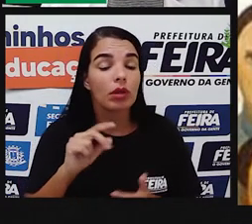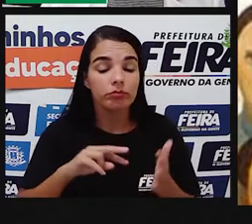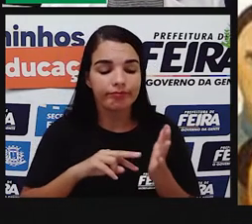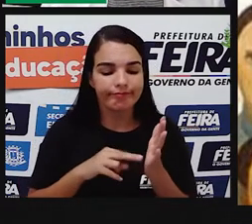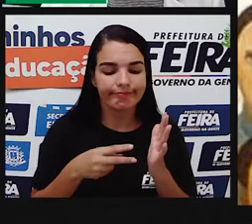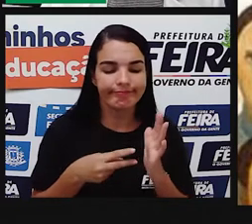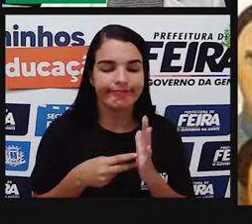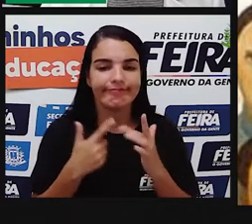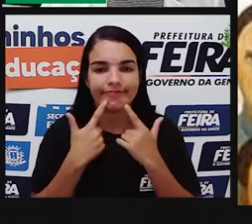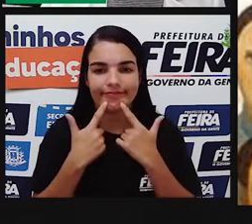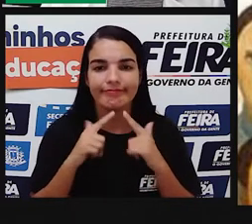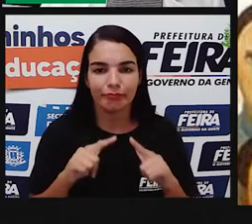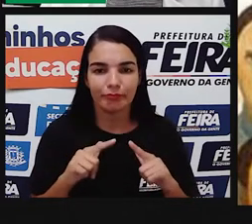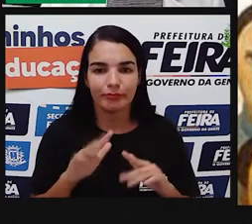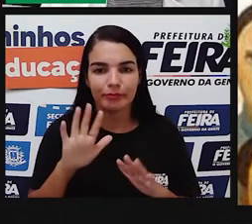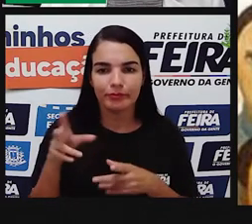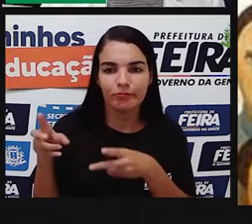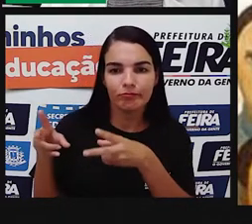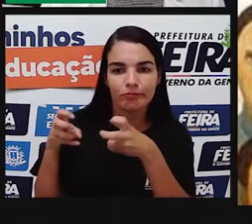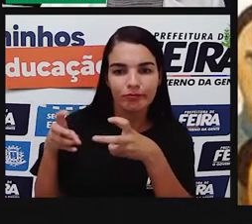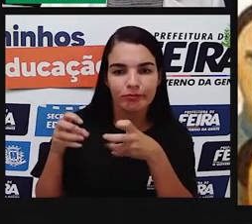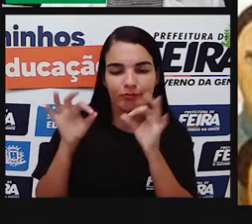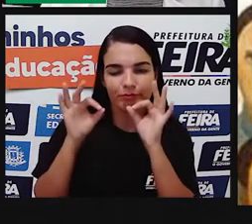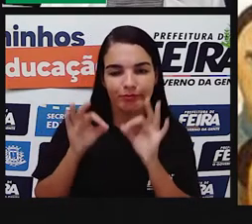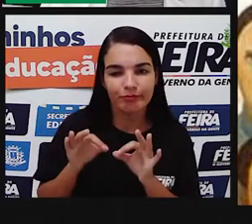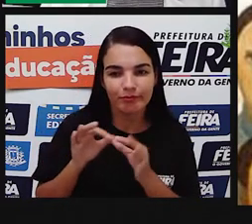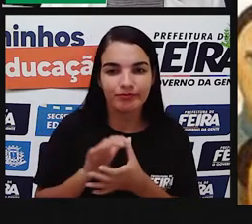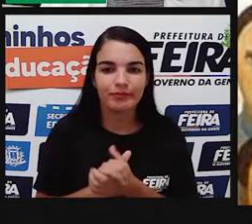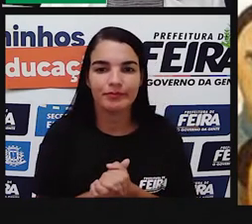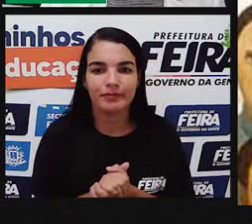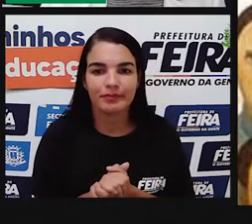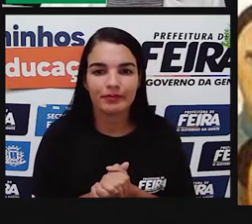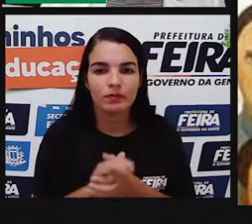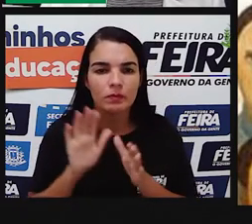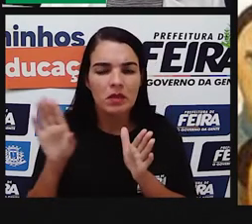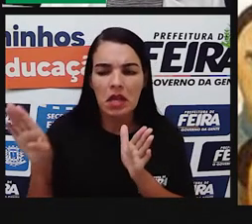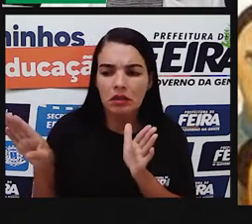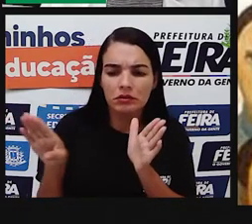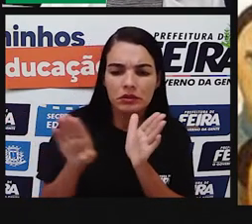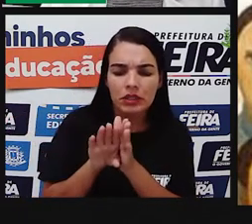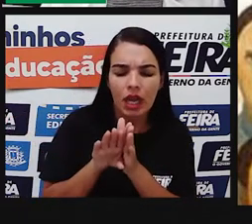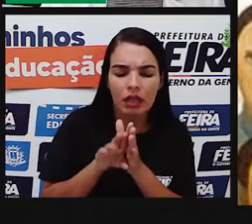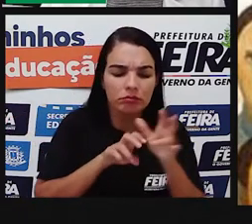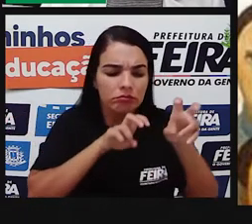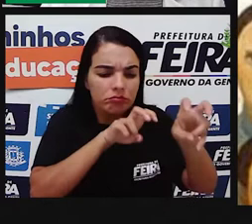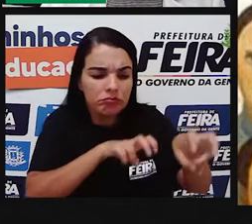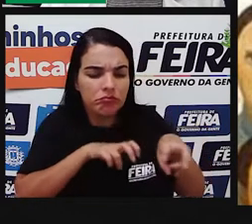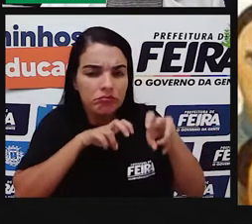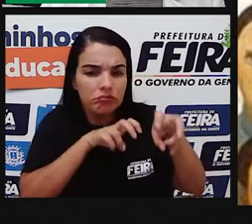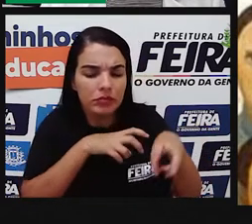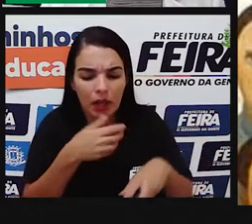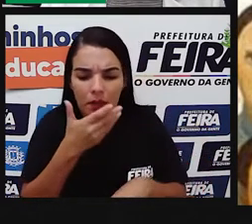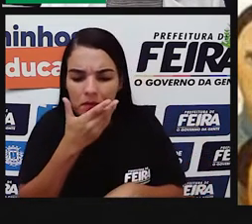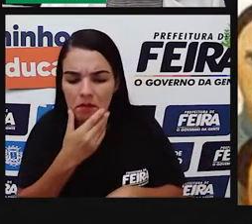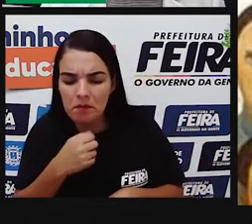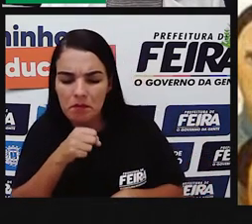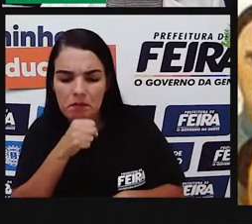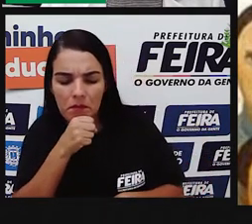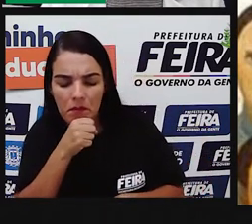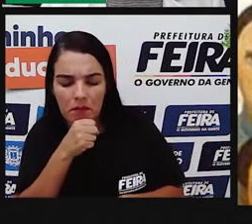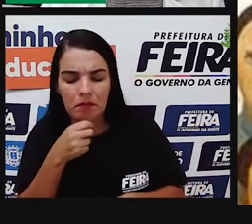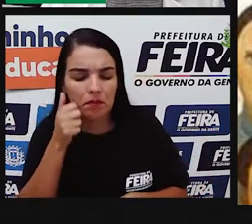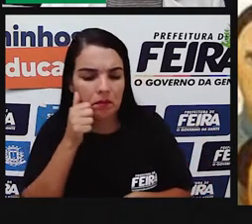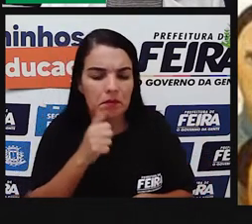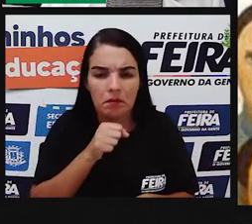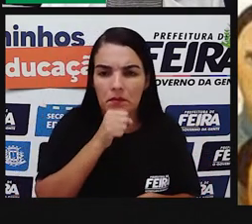variação linguística. Observem direitinho. Chegando à fazenda dos avós para visitá-los, o neto se dirige